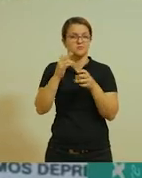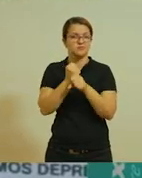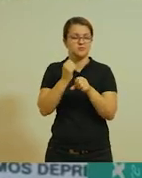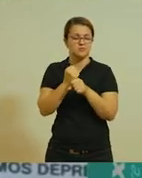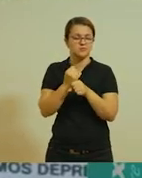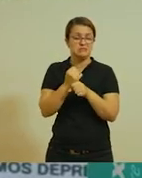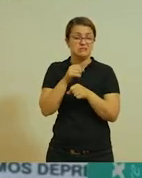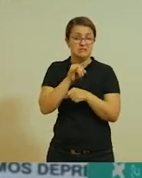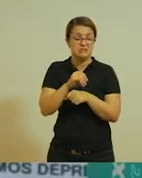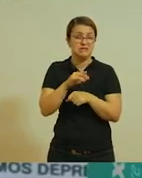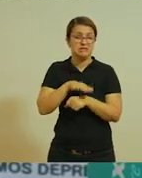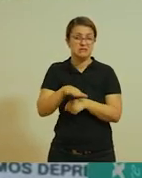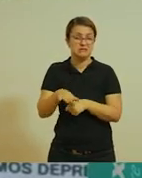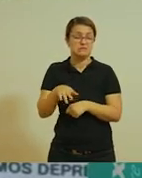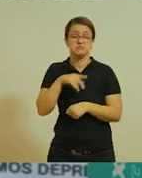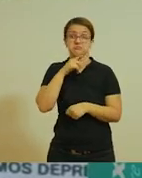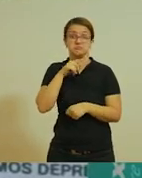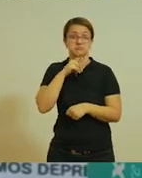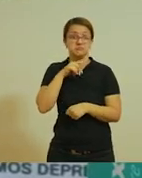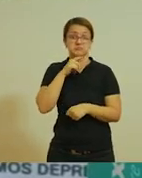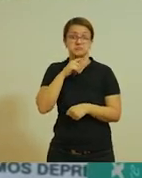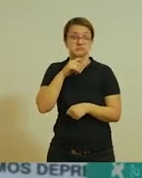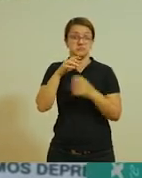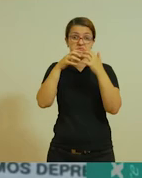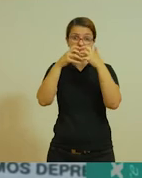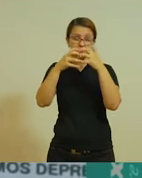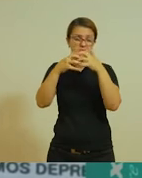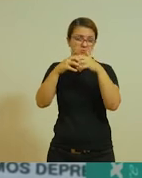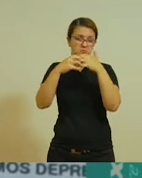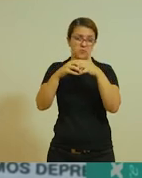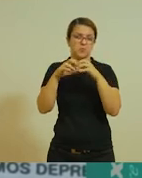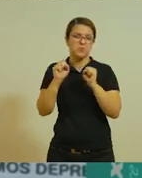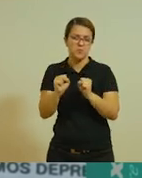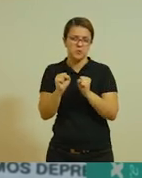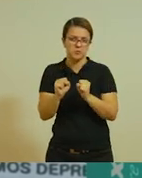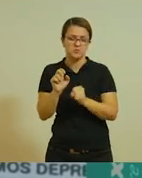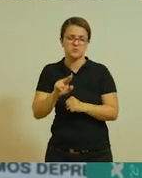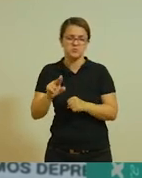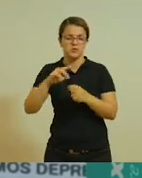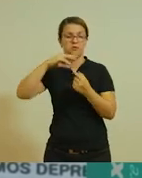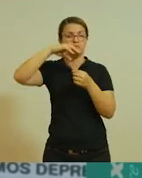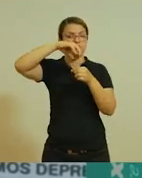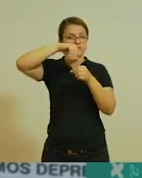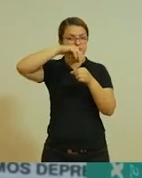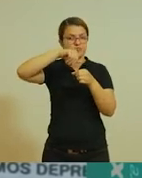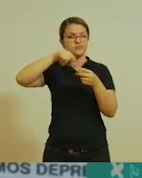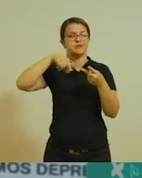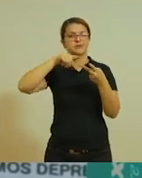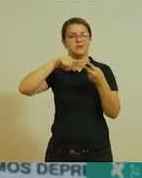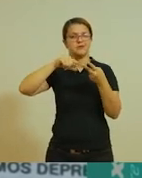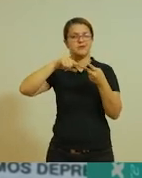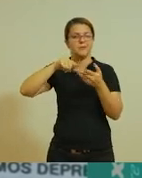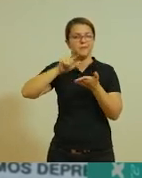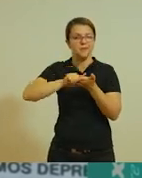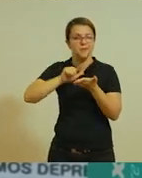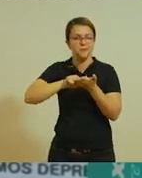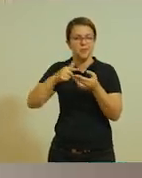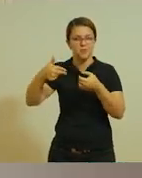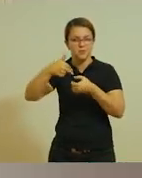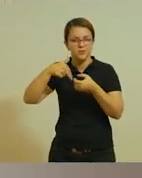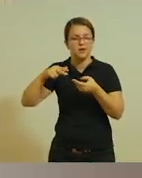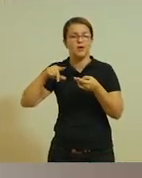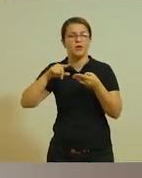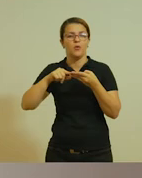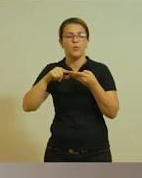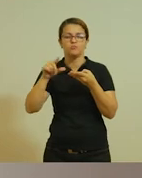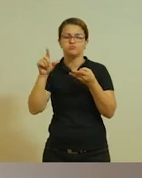ainda não consegue fazer esse cálculo mental, você pode usar alguns objetos. Olha, tampinhas, papelzinho cortado, bolinha